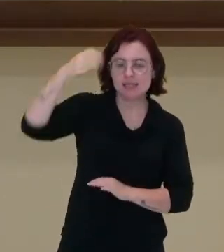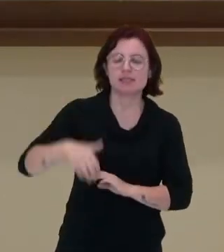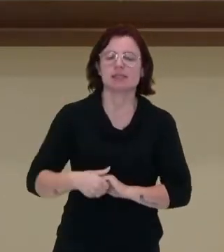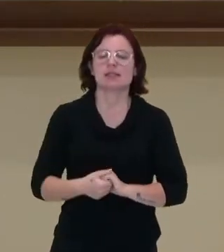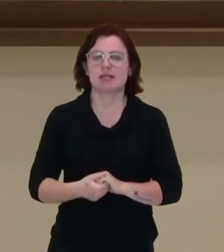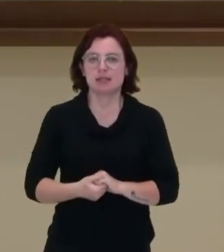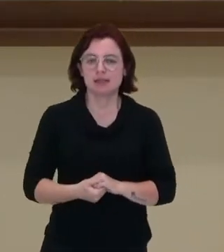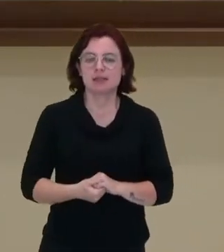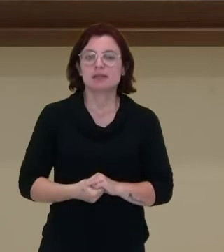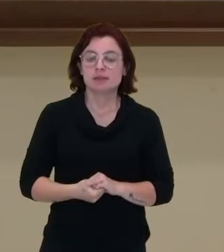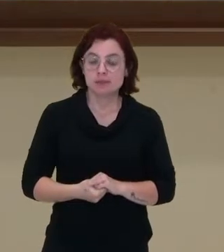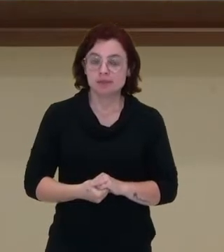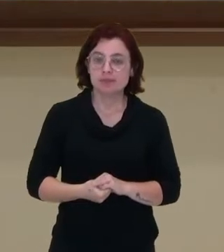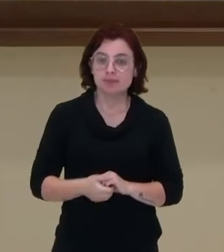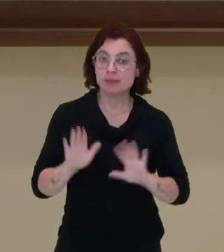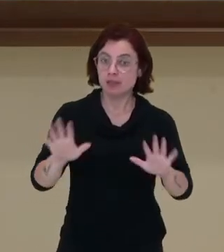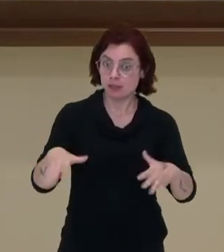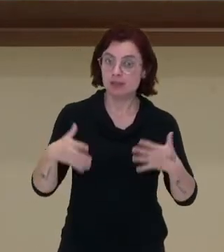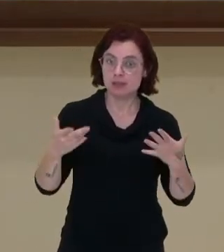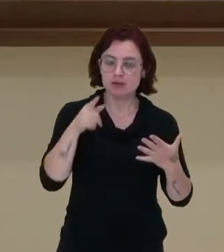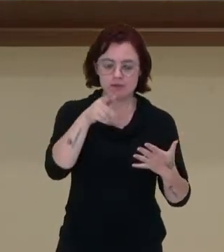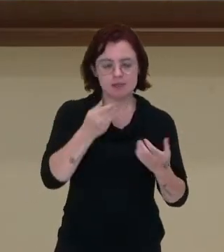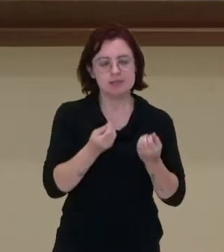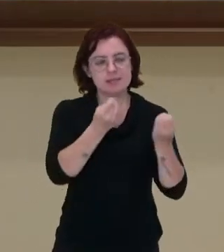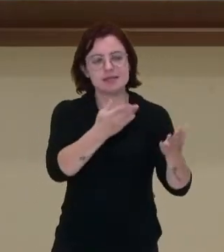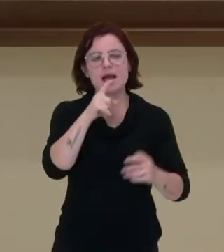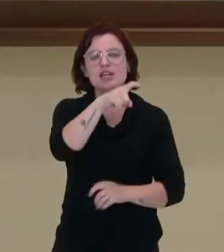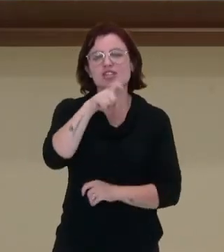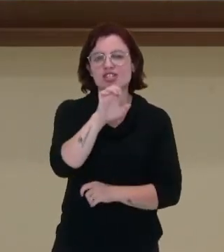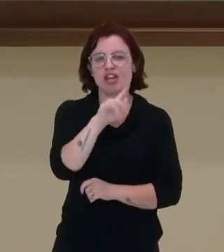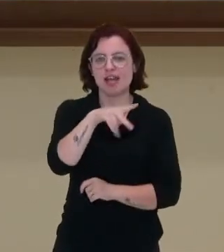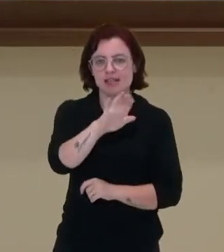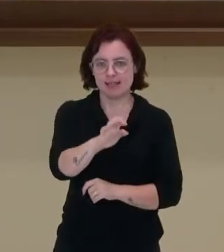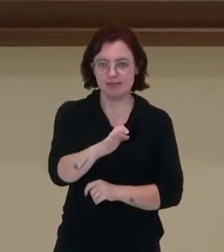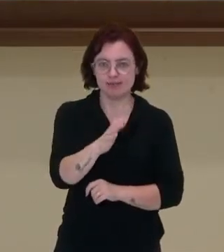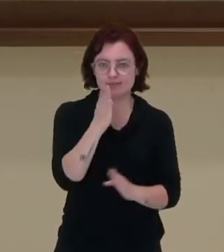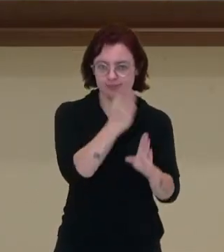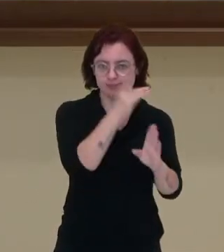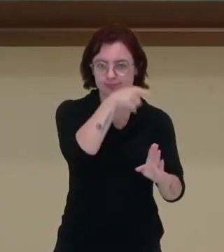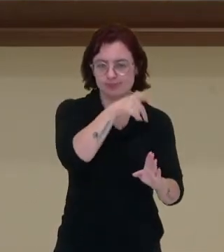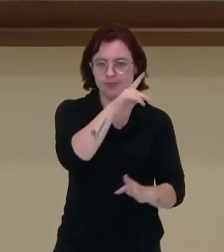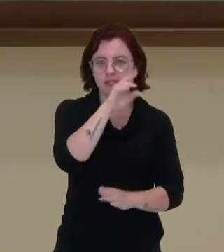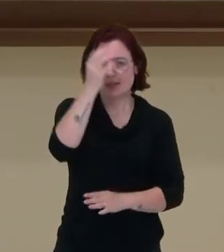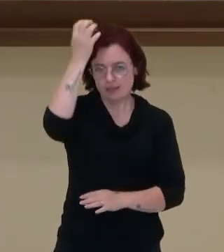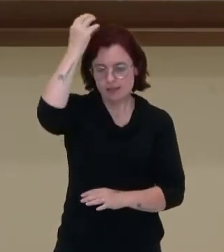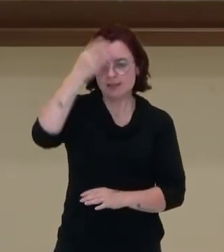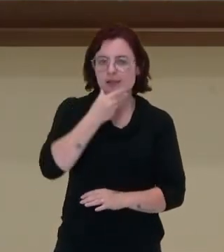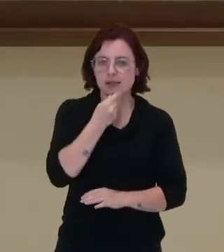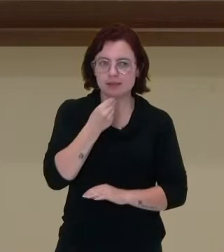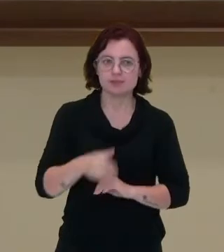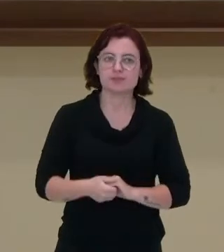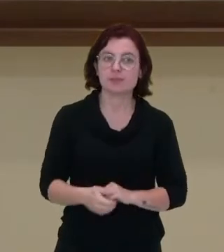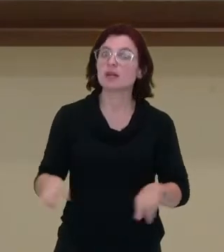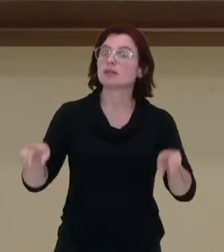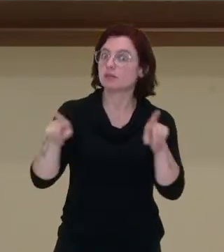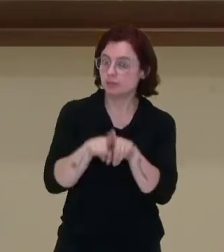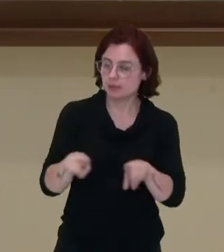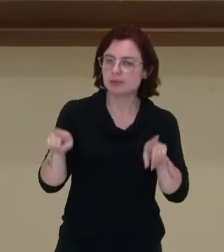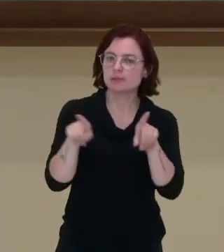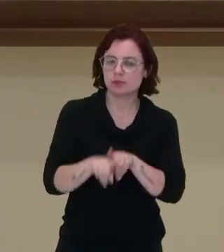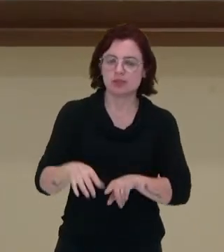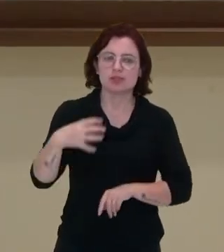rei adversário, você está dando cheque nesse rei, certo? Da mesma forma,